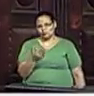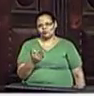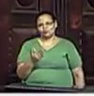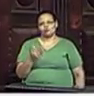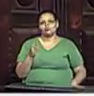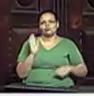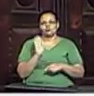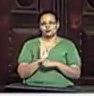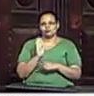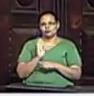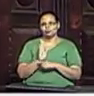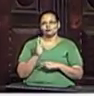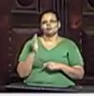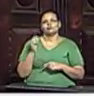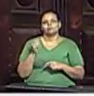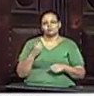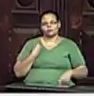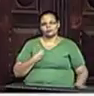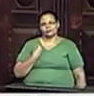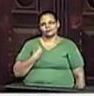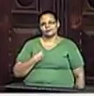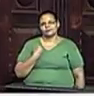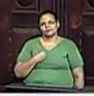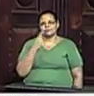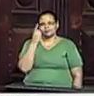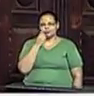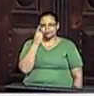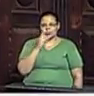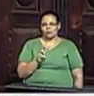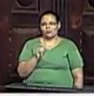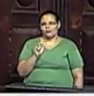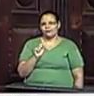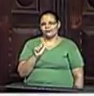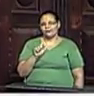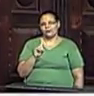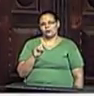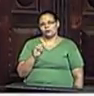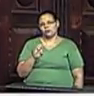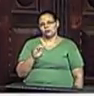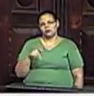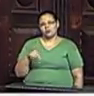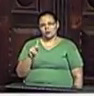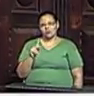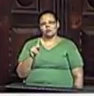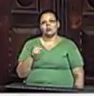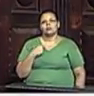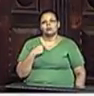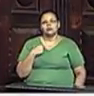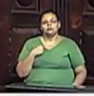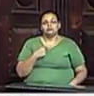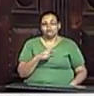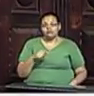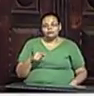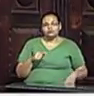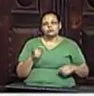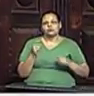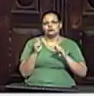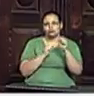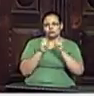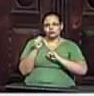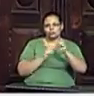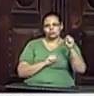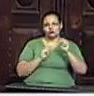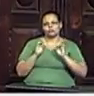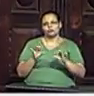com o apoio e a participação do deputado Valdec Carneiro, os demais deputados da Comissão de Economia, Indústria, Comércio e Serviços